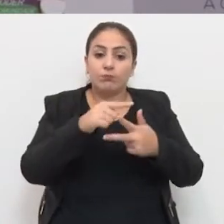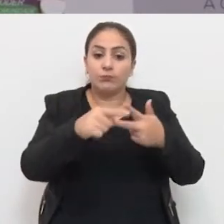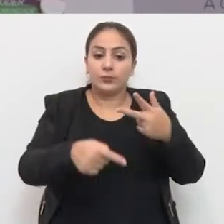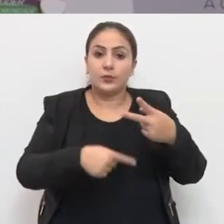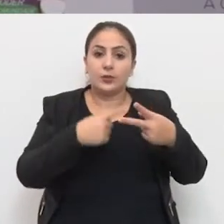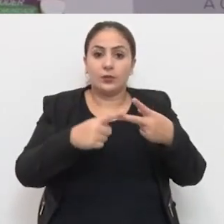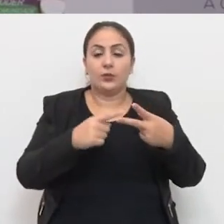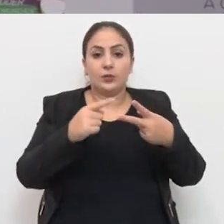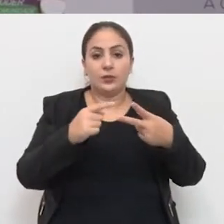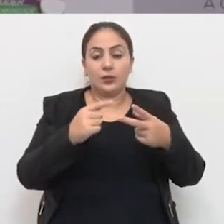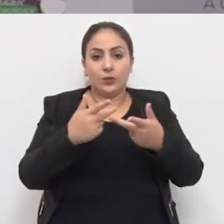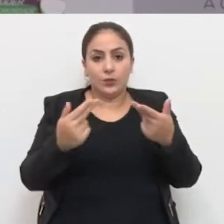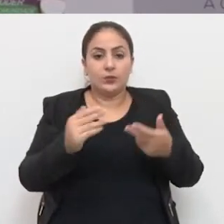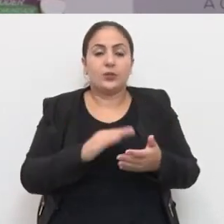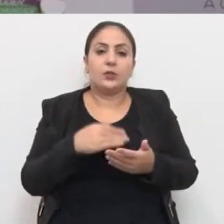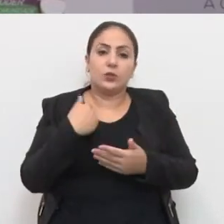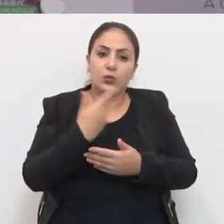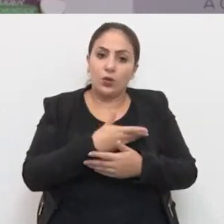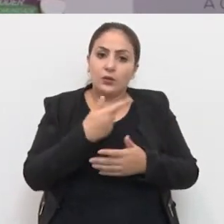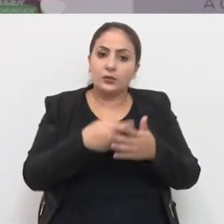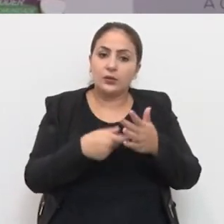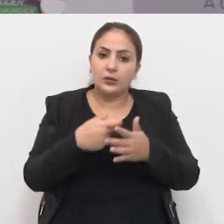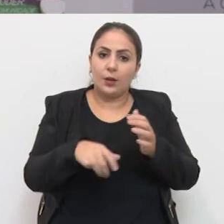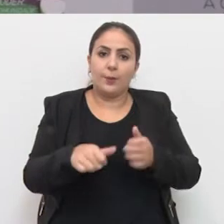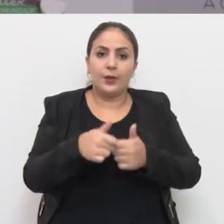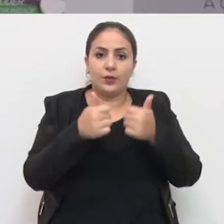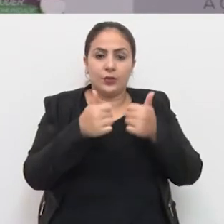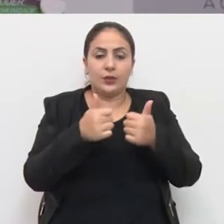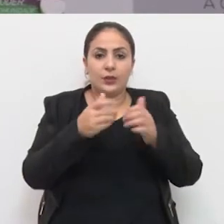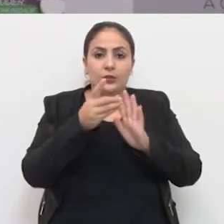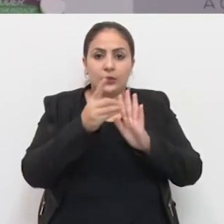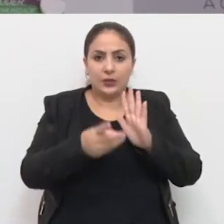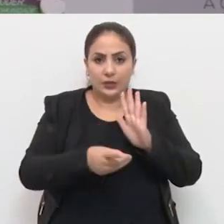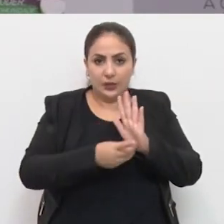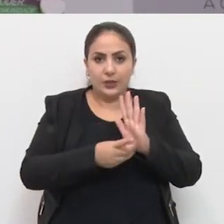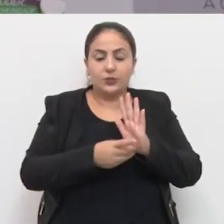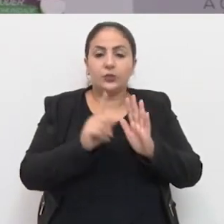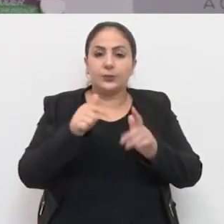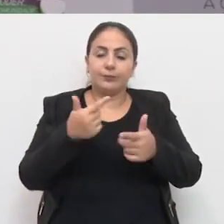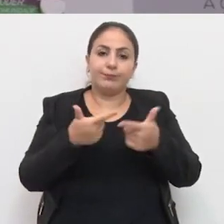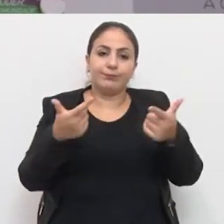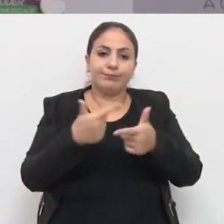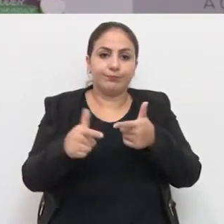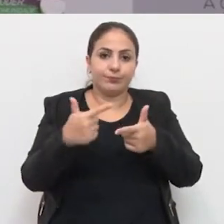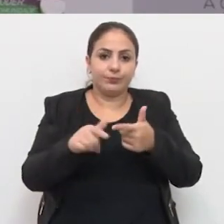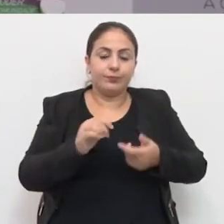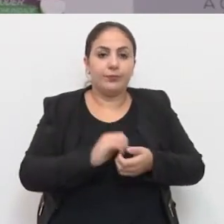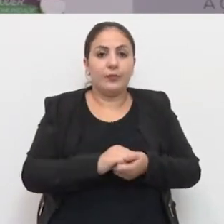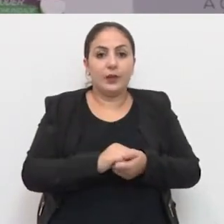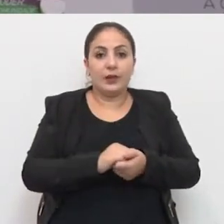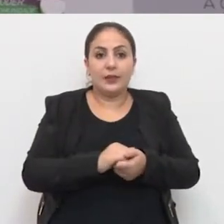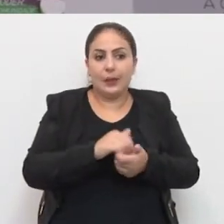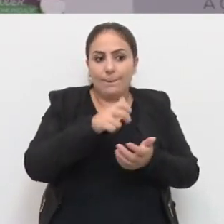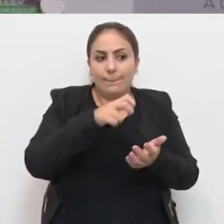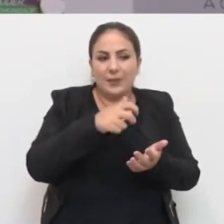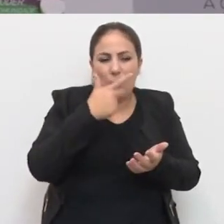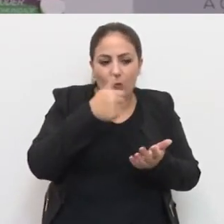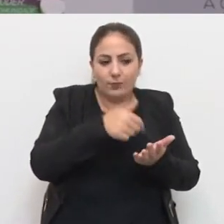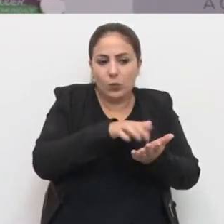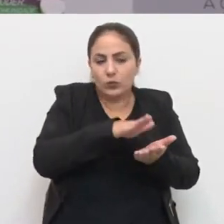passo e a gente tentar ainda a melhoria do decreto do governador, que isso é o grande problema, que ele penaliza, ele não